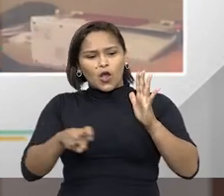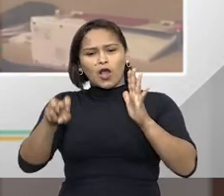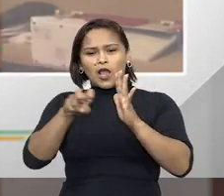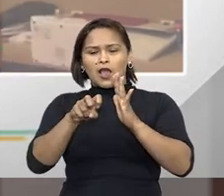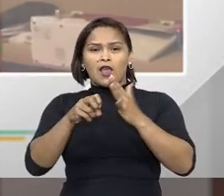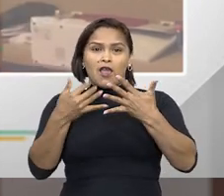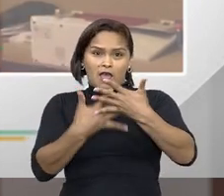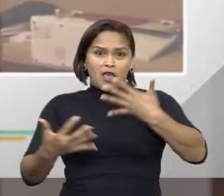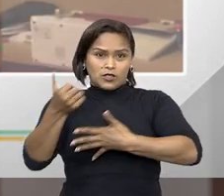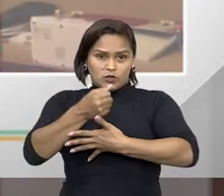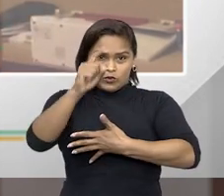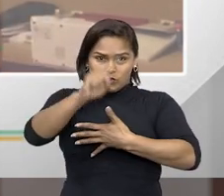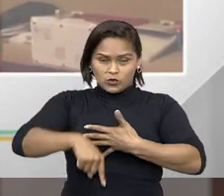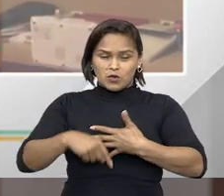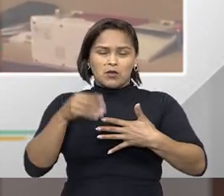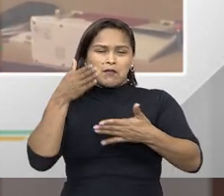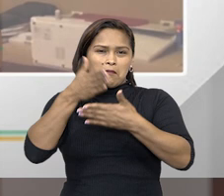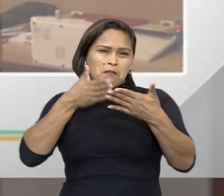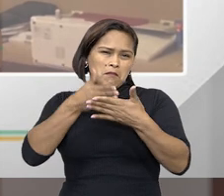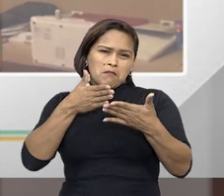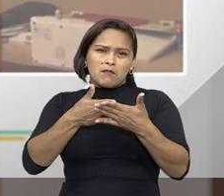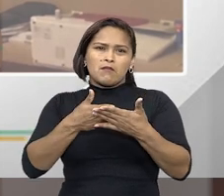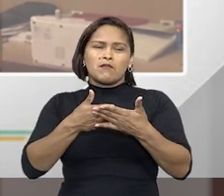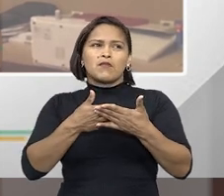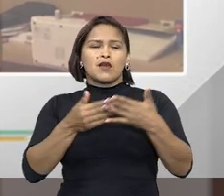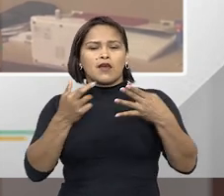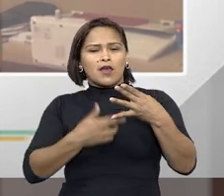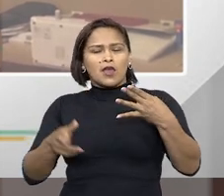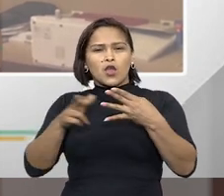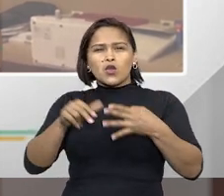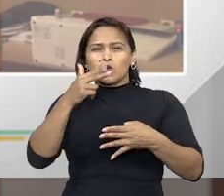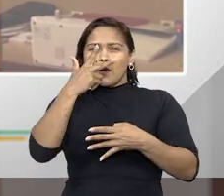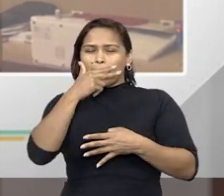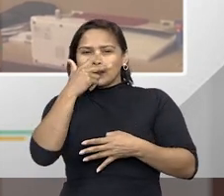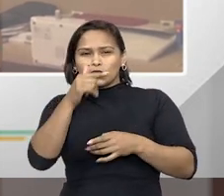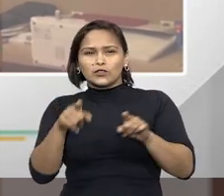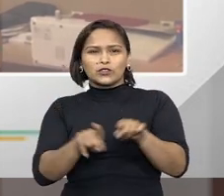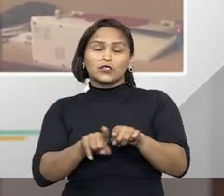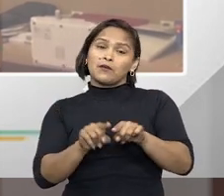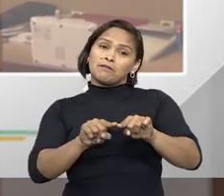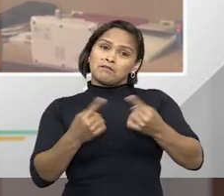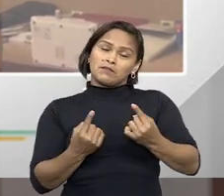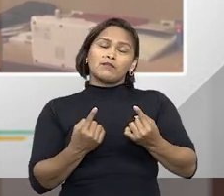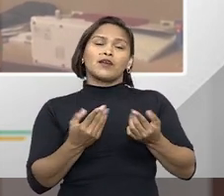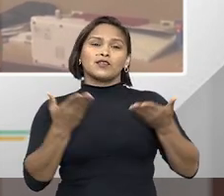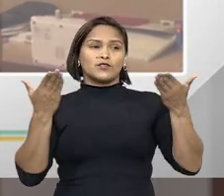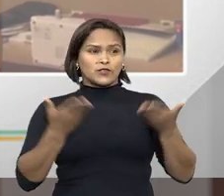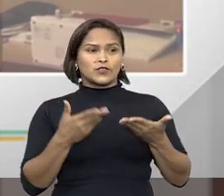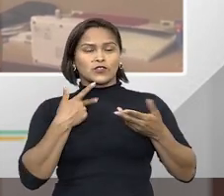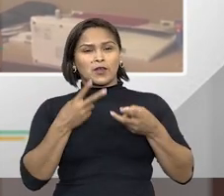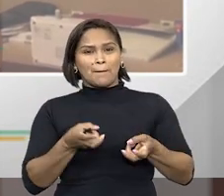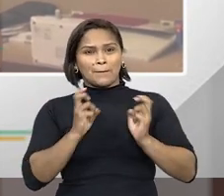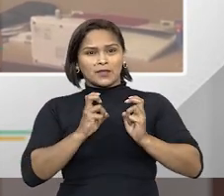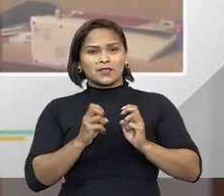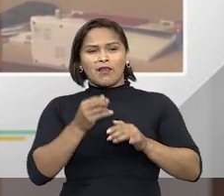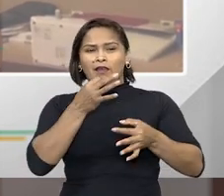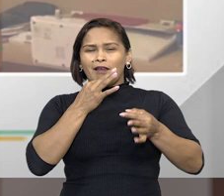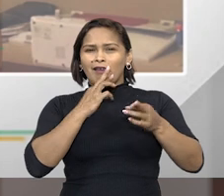como forma de barrar recursos repetitivos, etc. Mas ele já há muita queixa